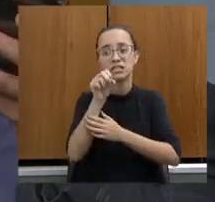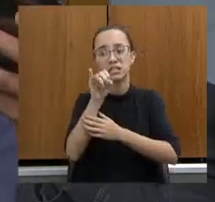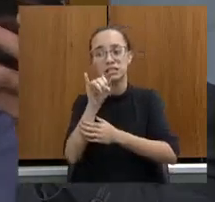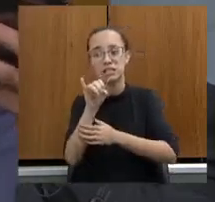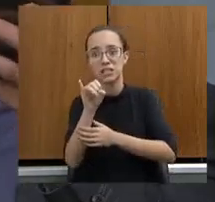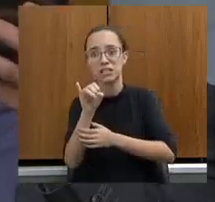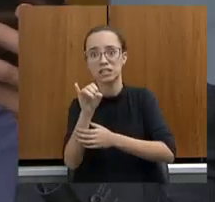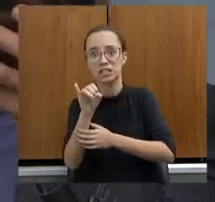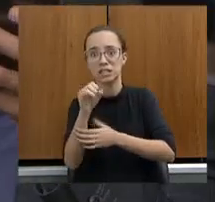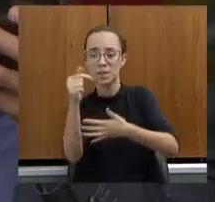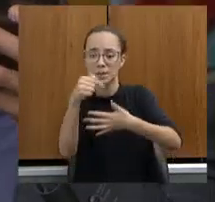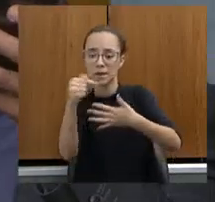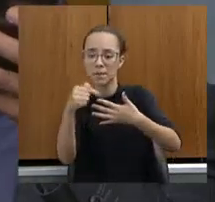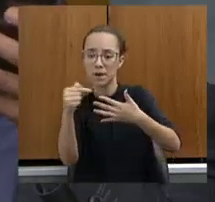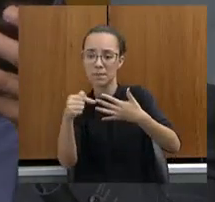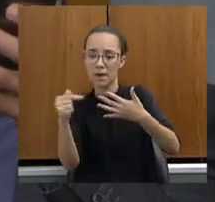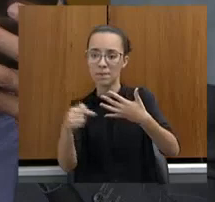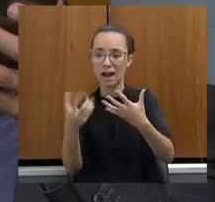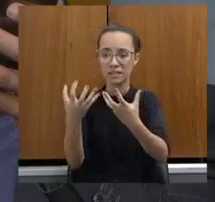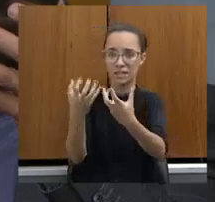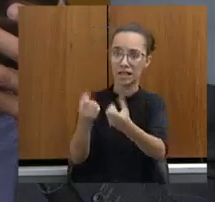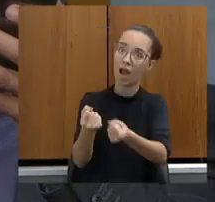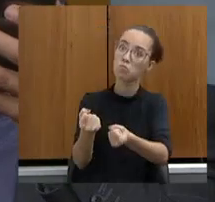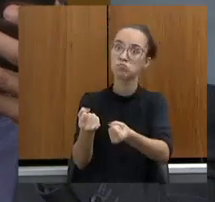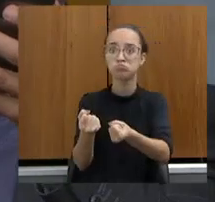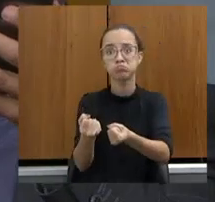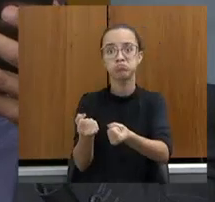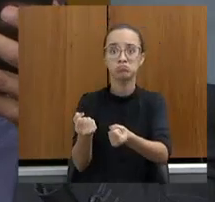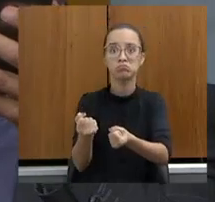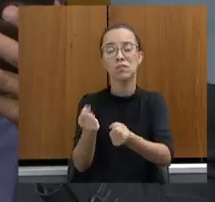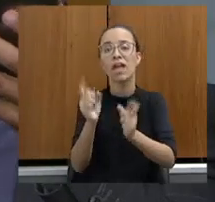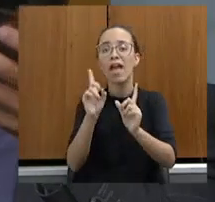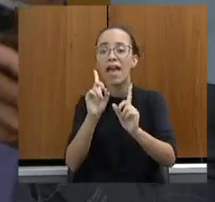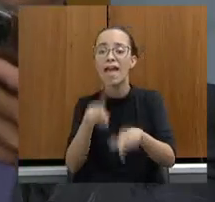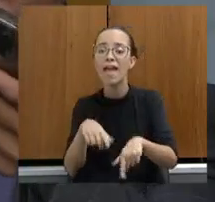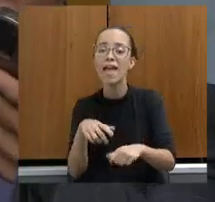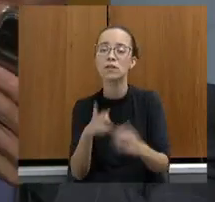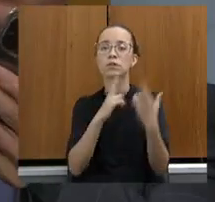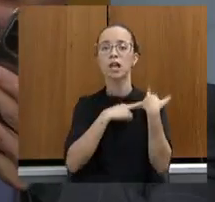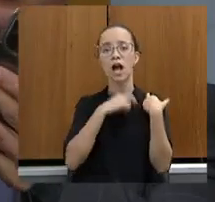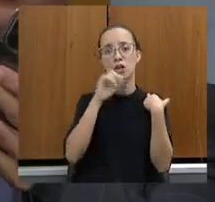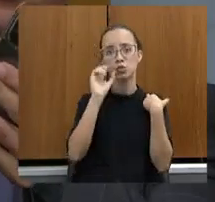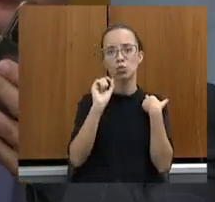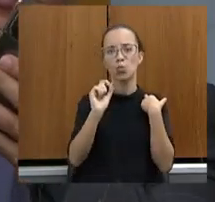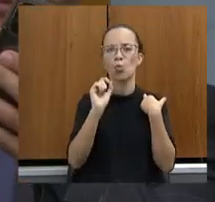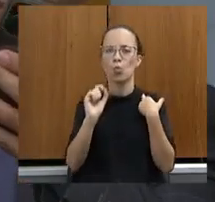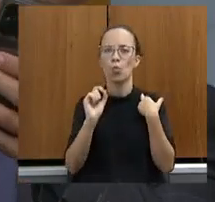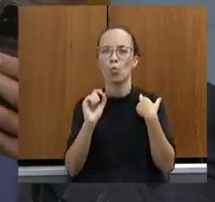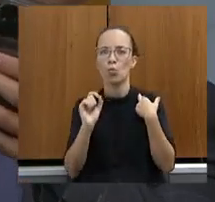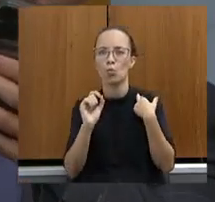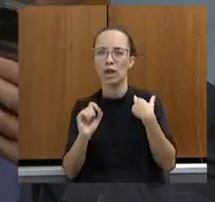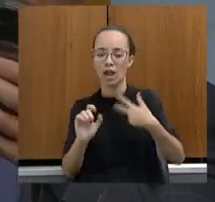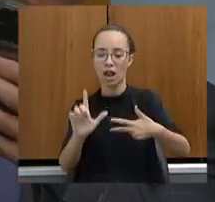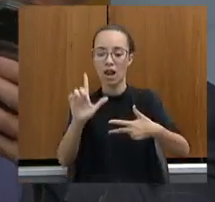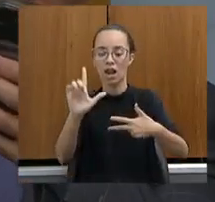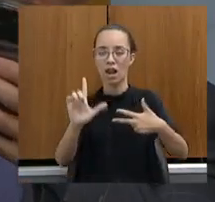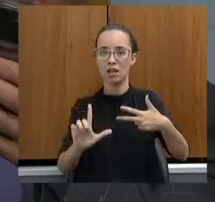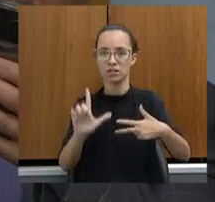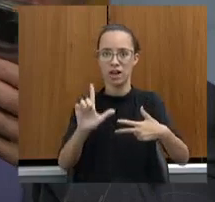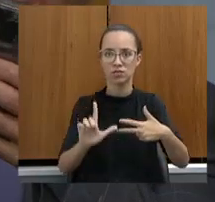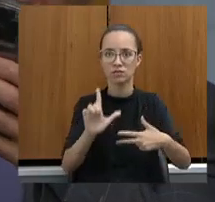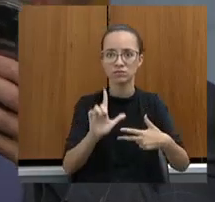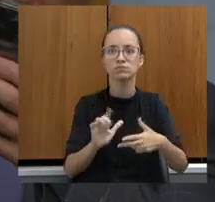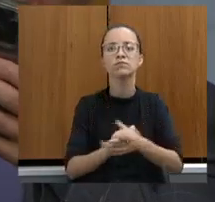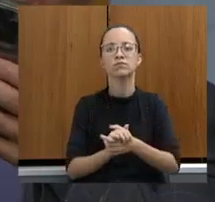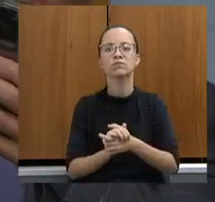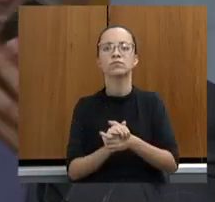para atender as suas indicações então é a função Legislativa você não tem acesso até